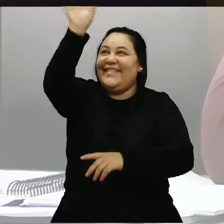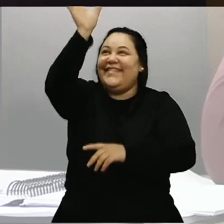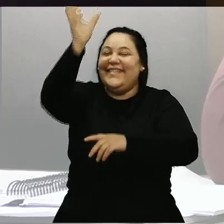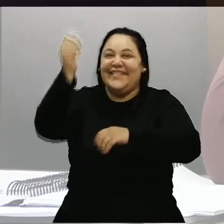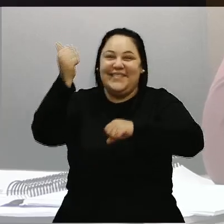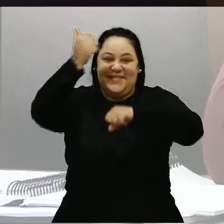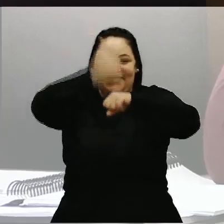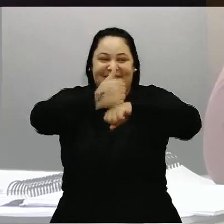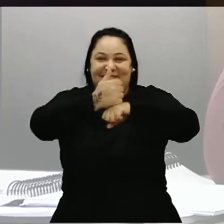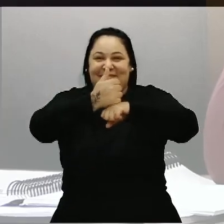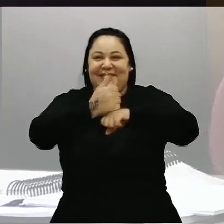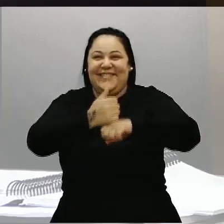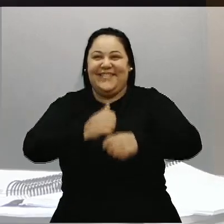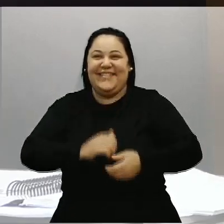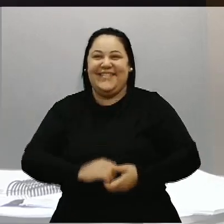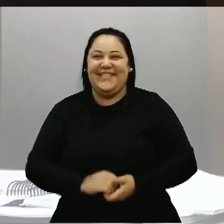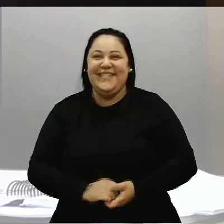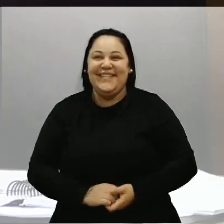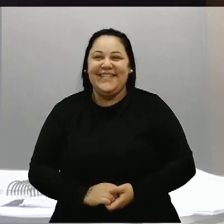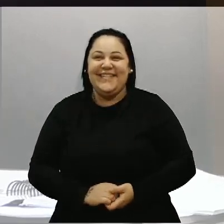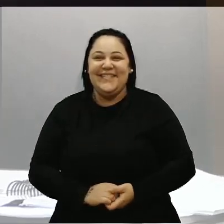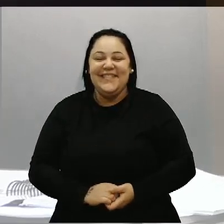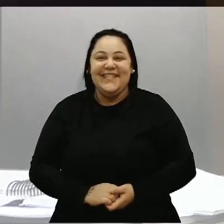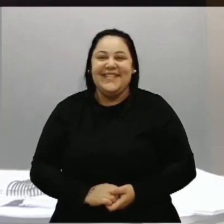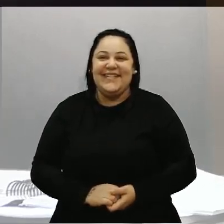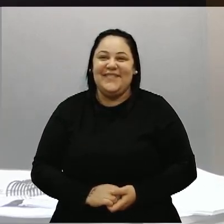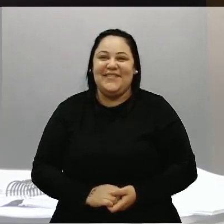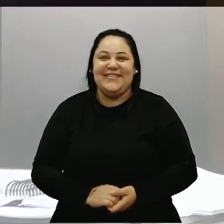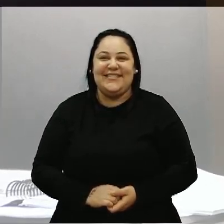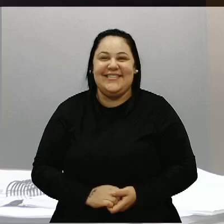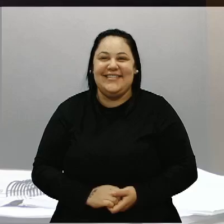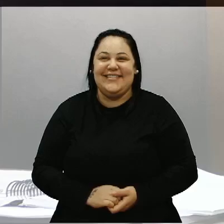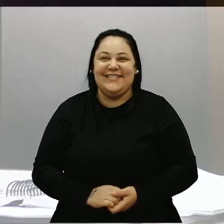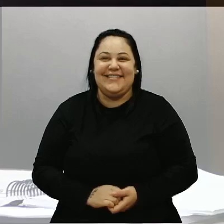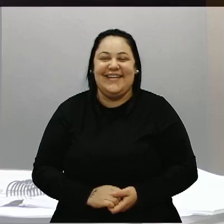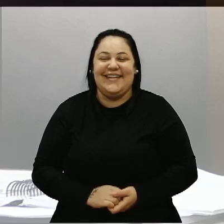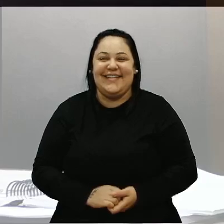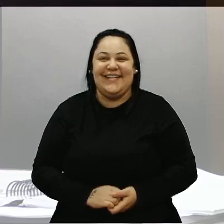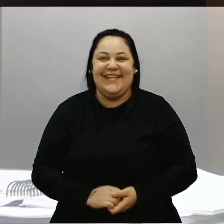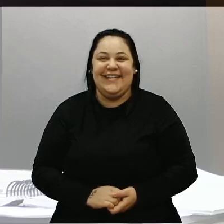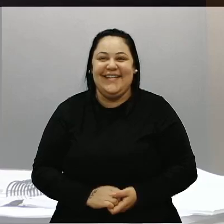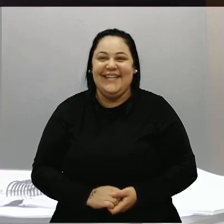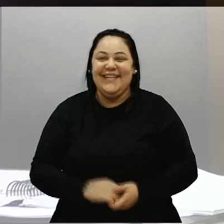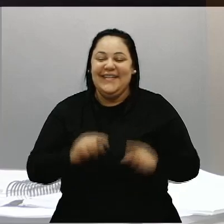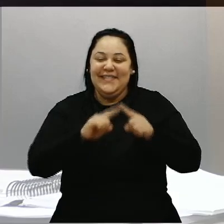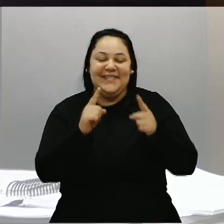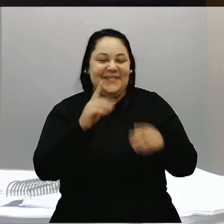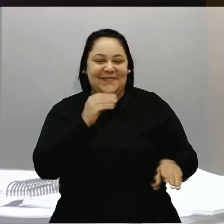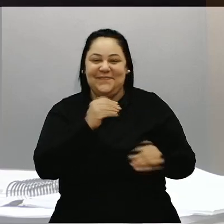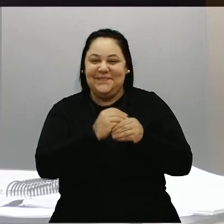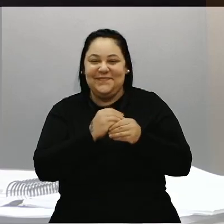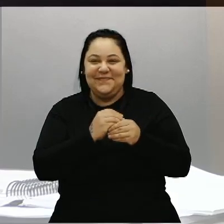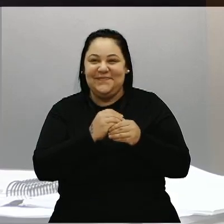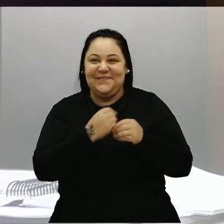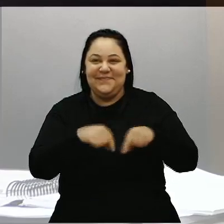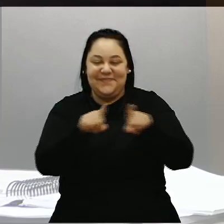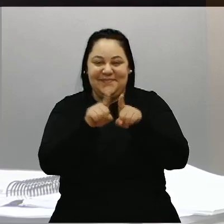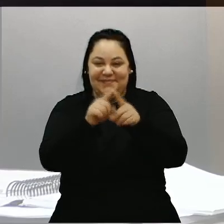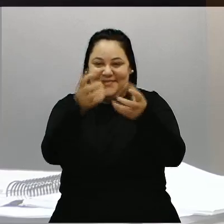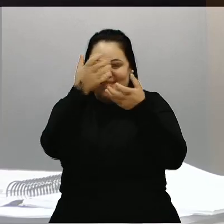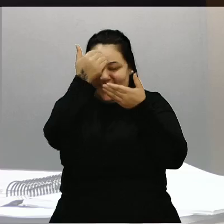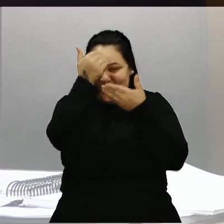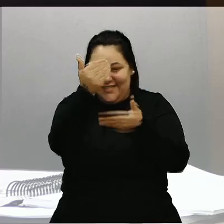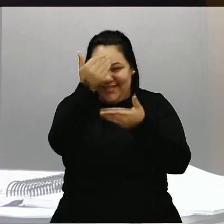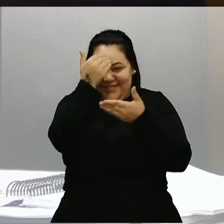parte, vereador Bortola. Mas assim, ó, eu não sabia dessa informação aí, tá, vereador Bortola? Mas assim, ó, eu quero agradecer